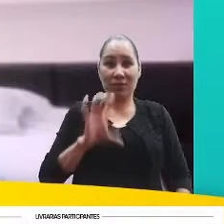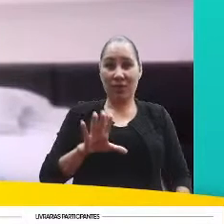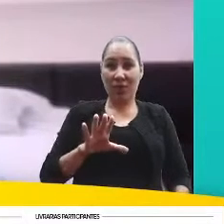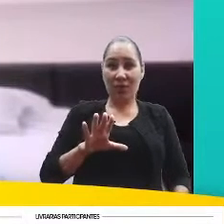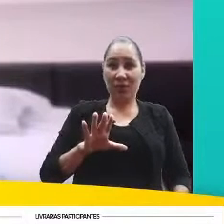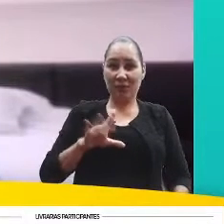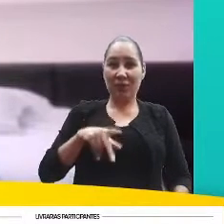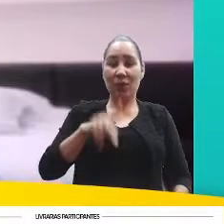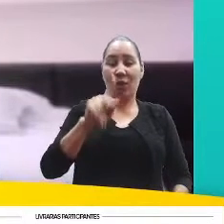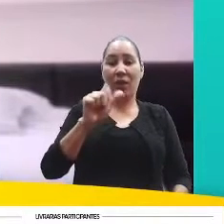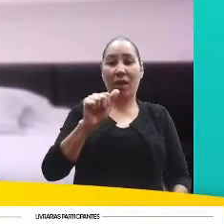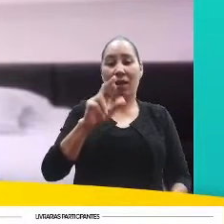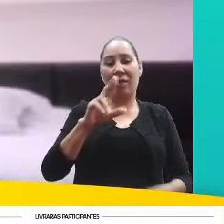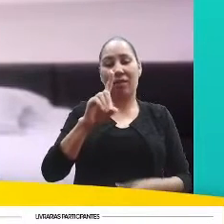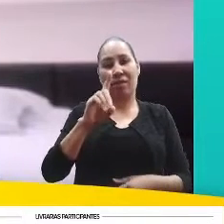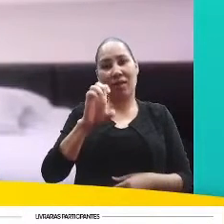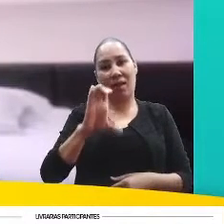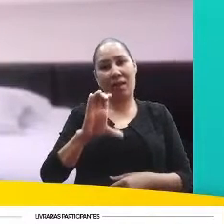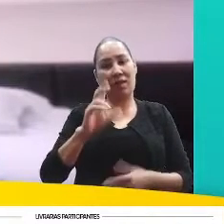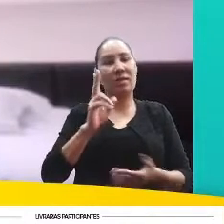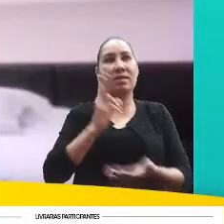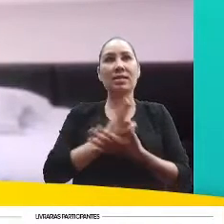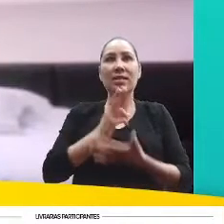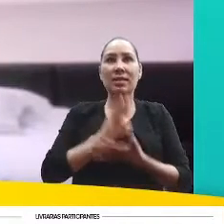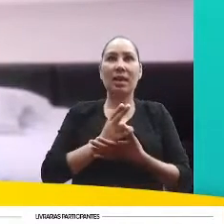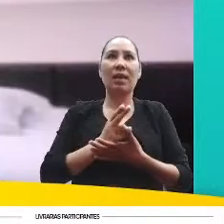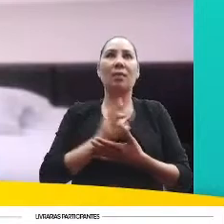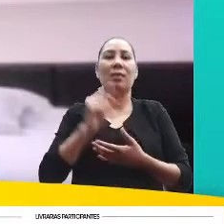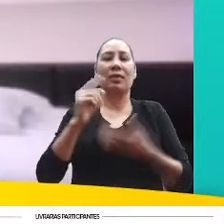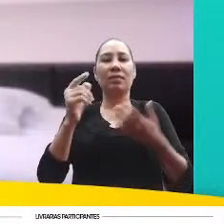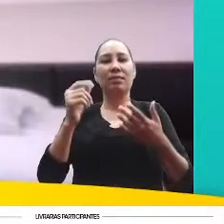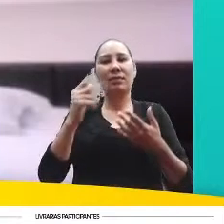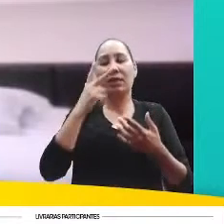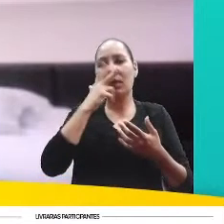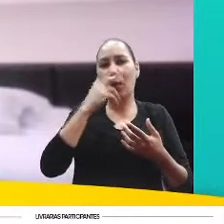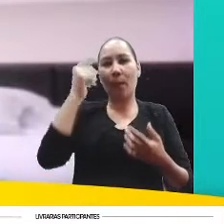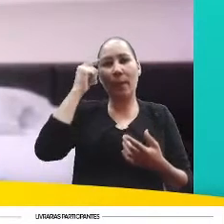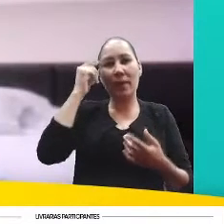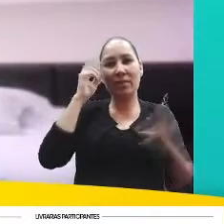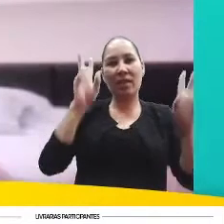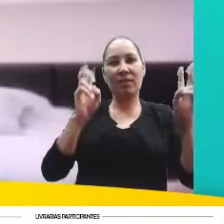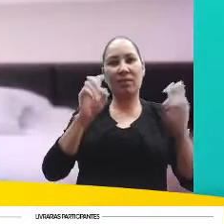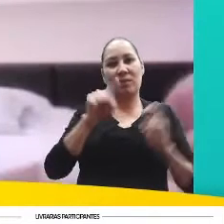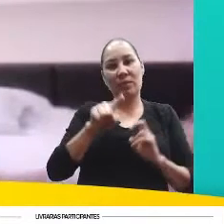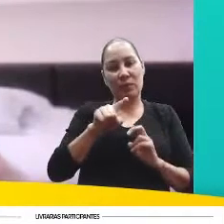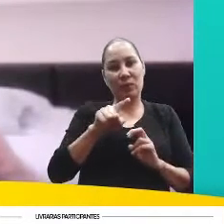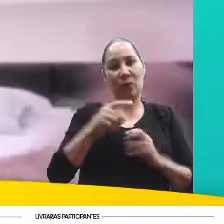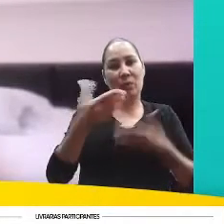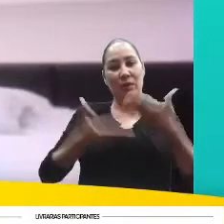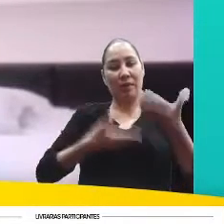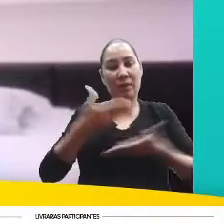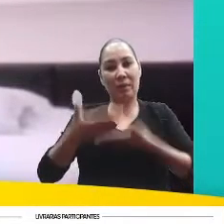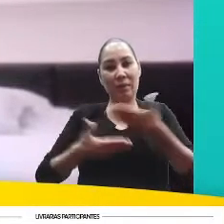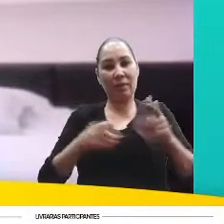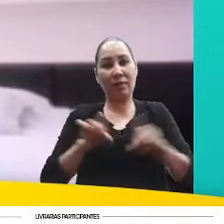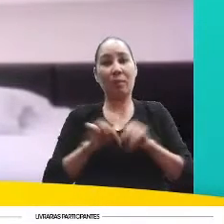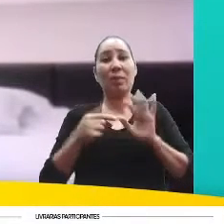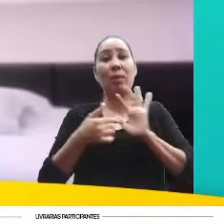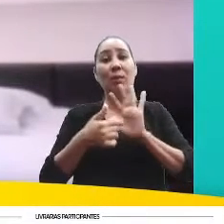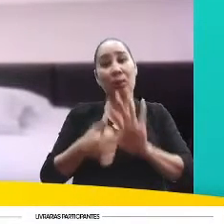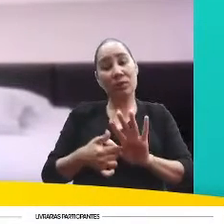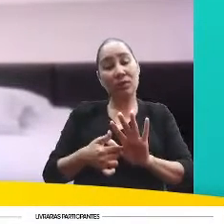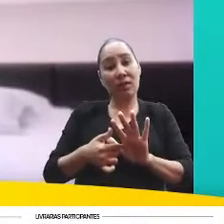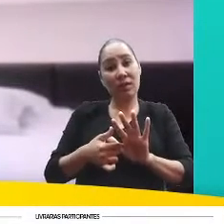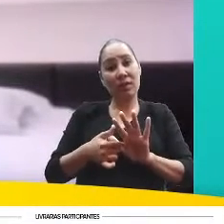Kardec sempre se perguntou sobre esse problema, e eram 2 casos que ele sempre trazia para tratar e para nos mostrar que a